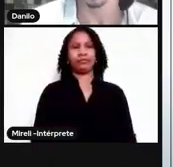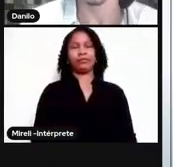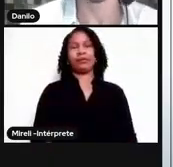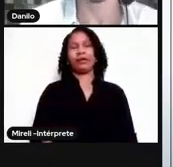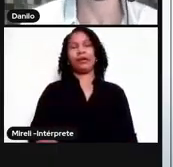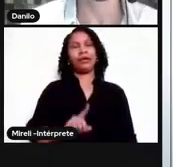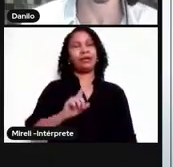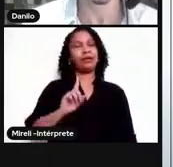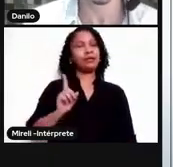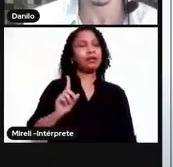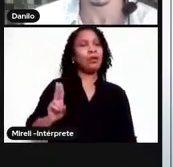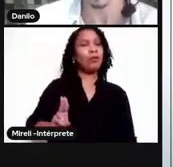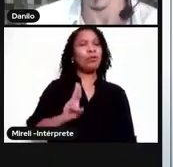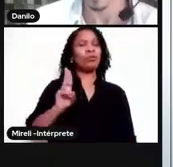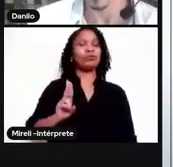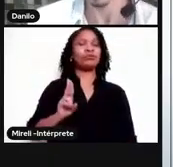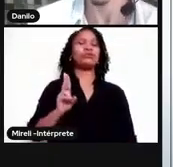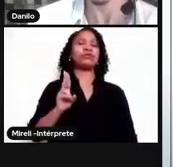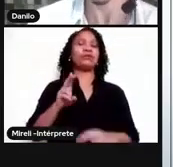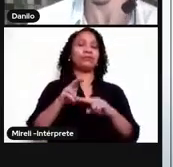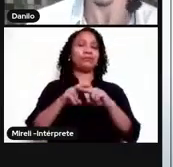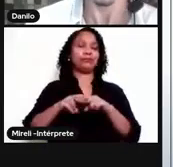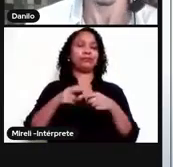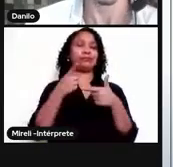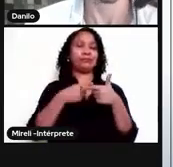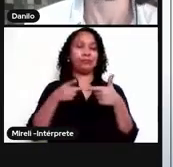espécies devido a esses problemas taxonômicos.